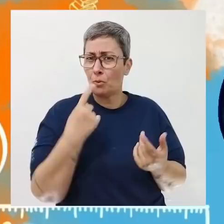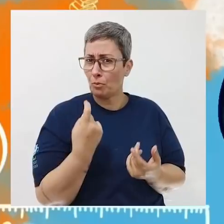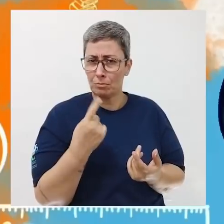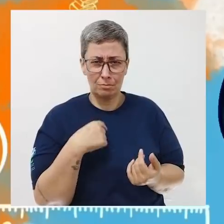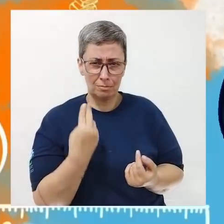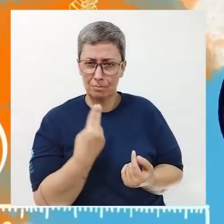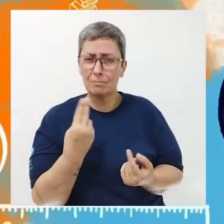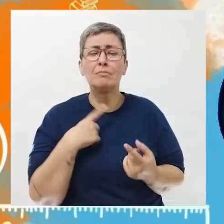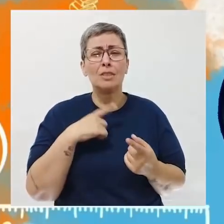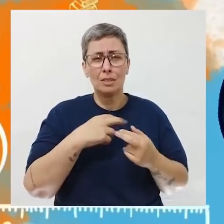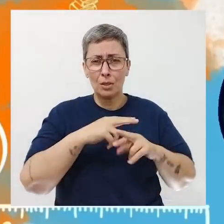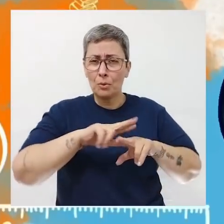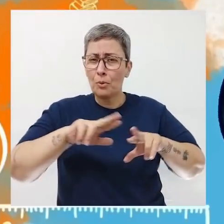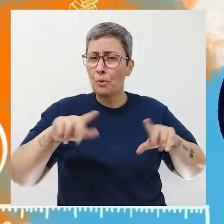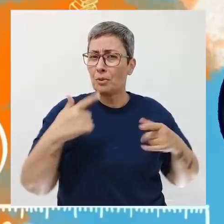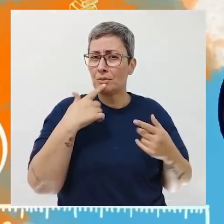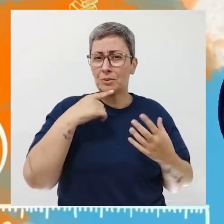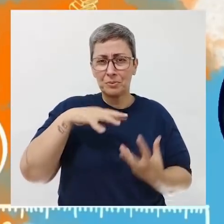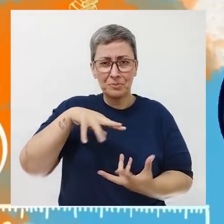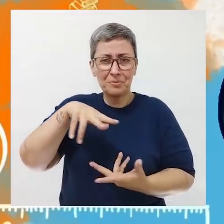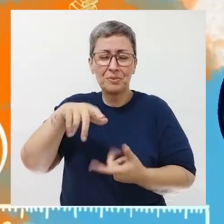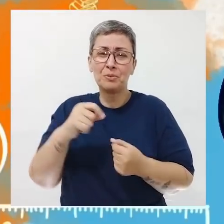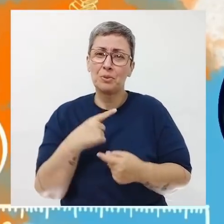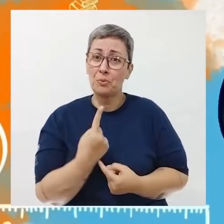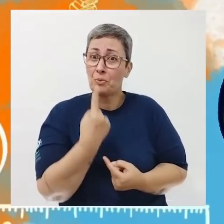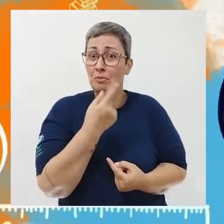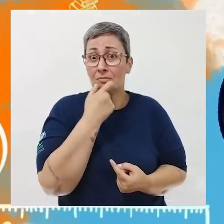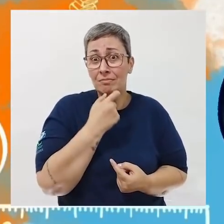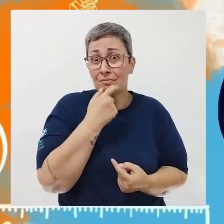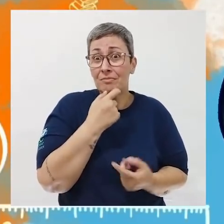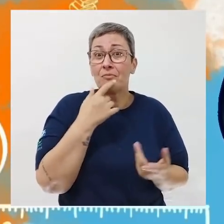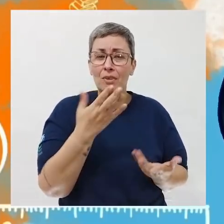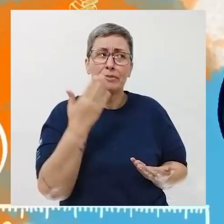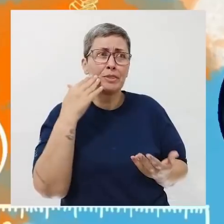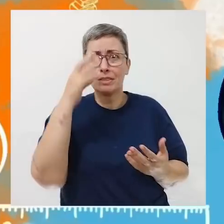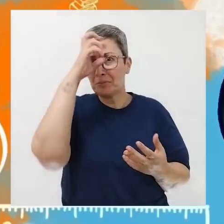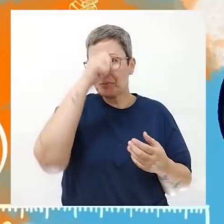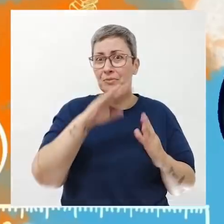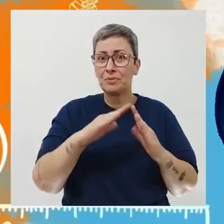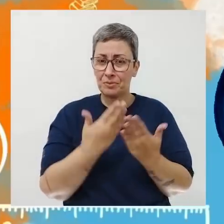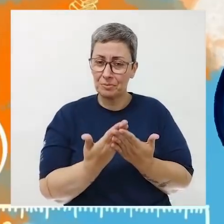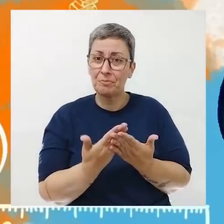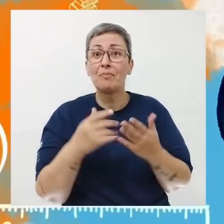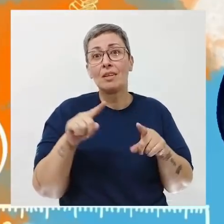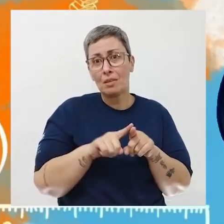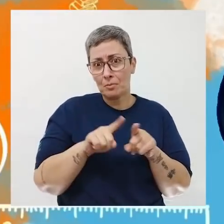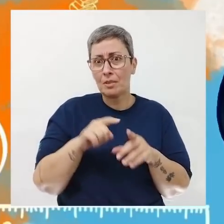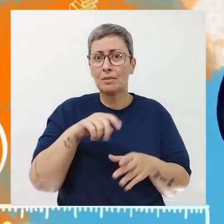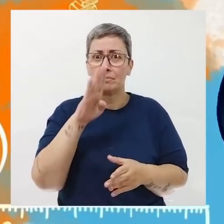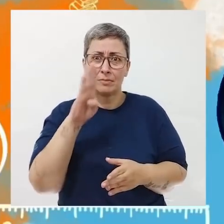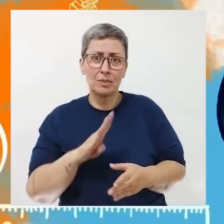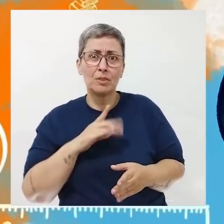idioma, que existem muitos outros idiomas no mundo. Um deles é o inglês, que vocês aprendem na escola. E mesmo aqui